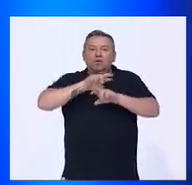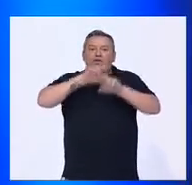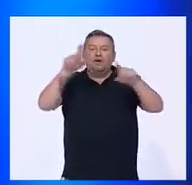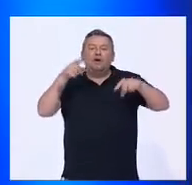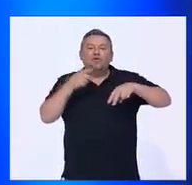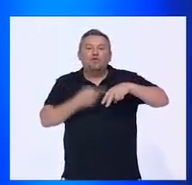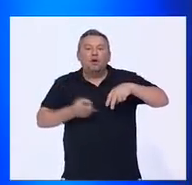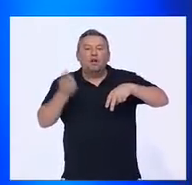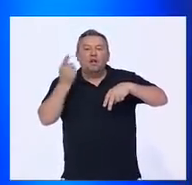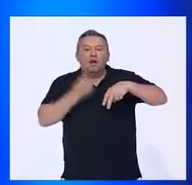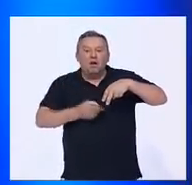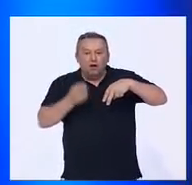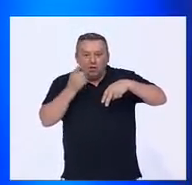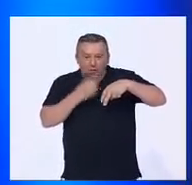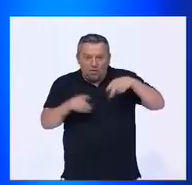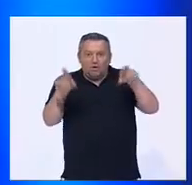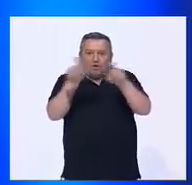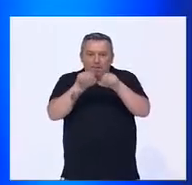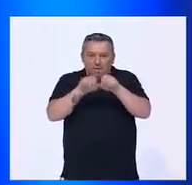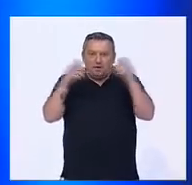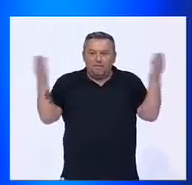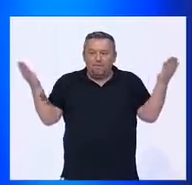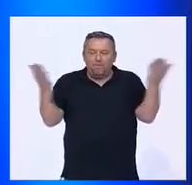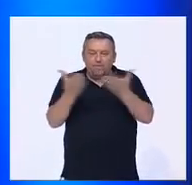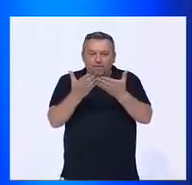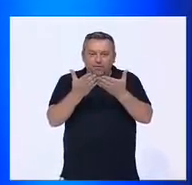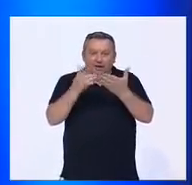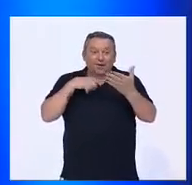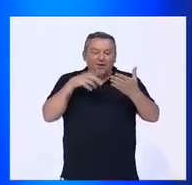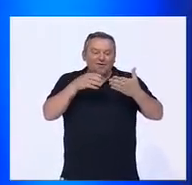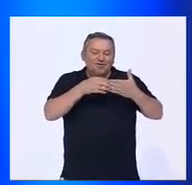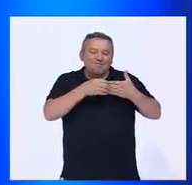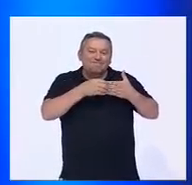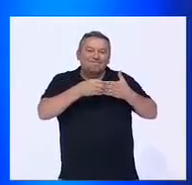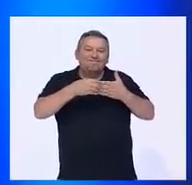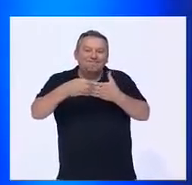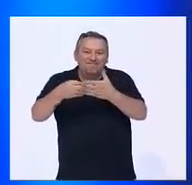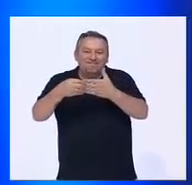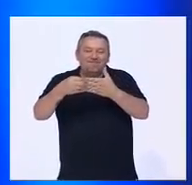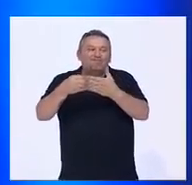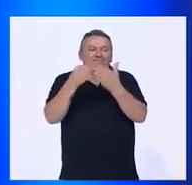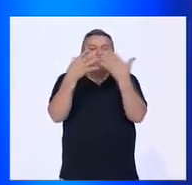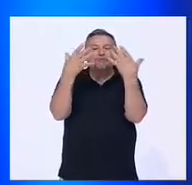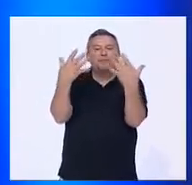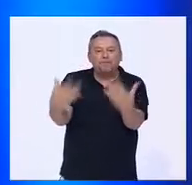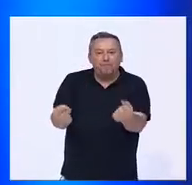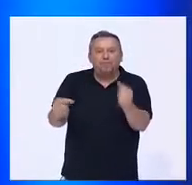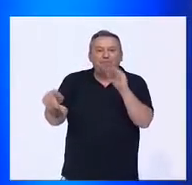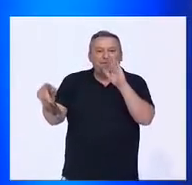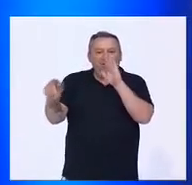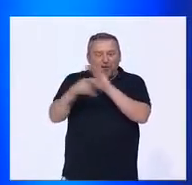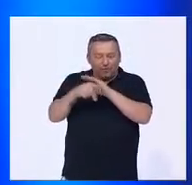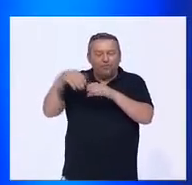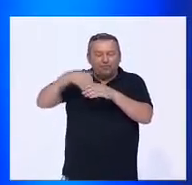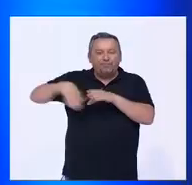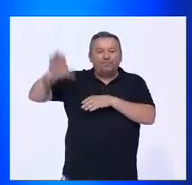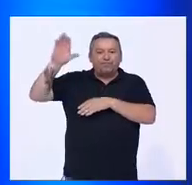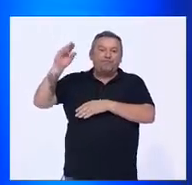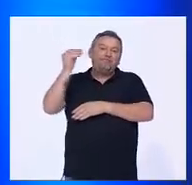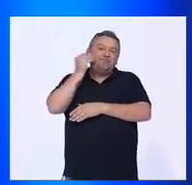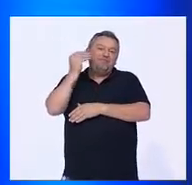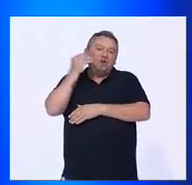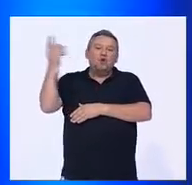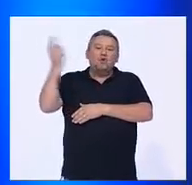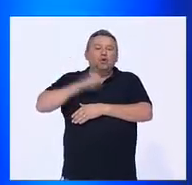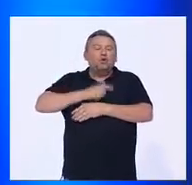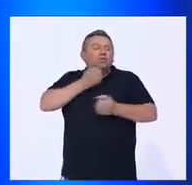gênero, sobretudo. Então, foi nessa direção que eu me joguei nessa campanha e estamos tentando convencer